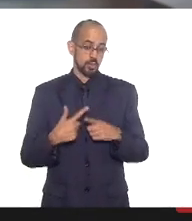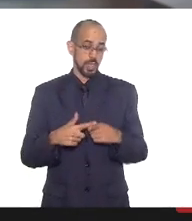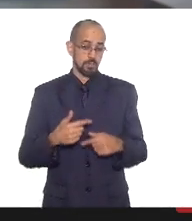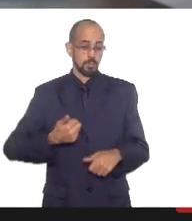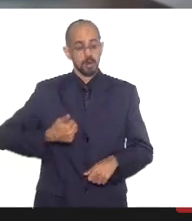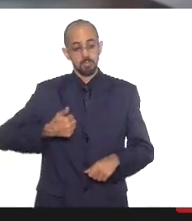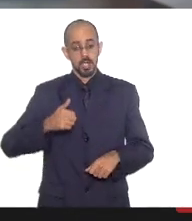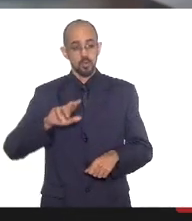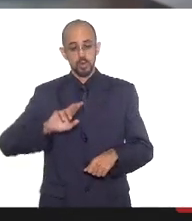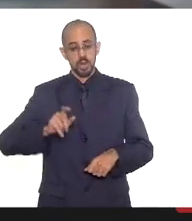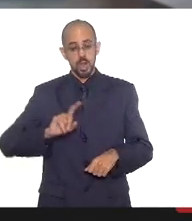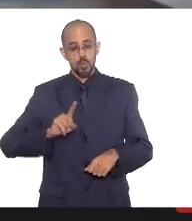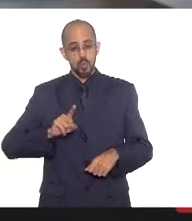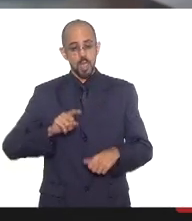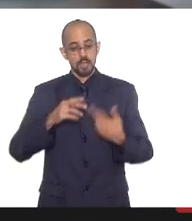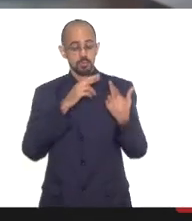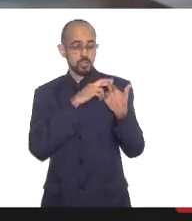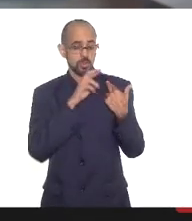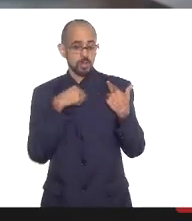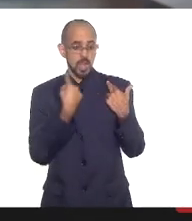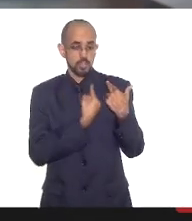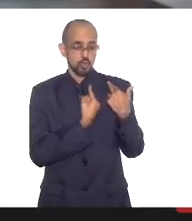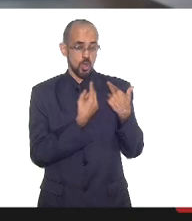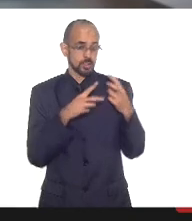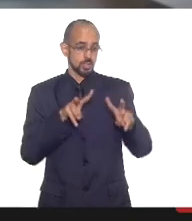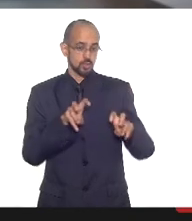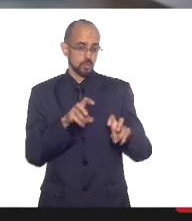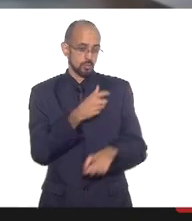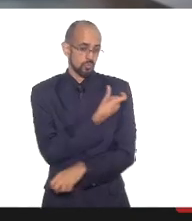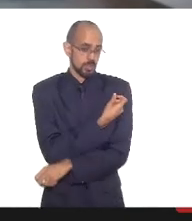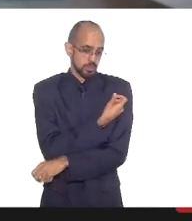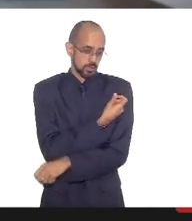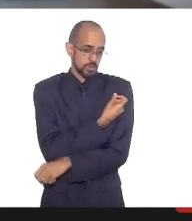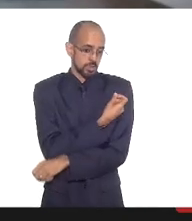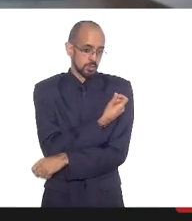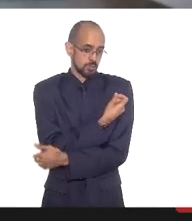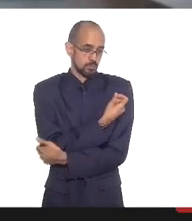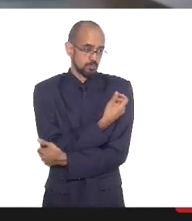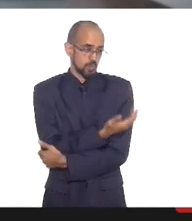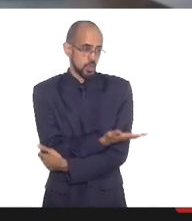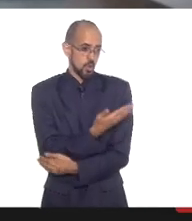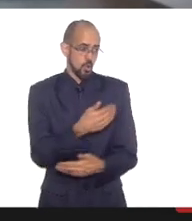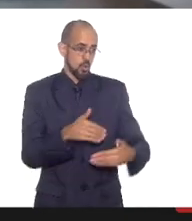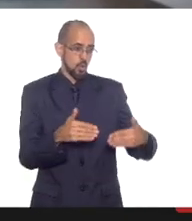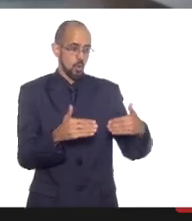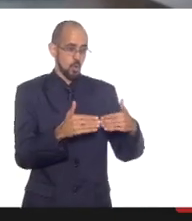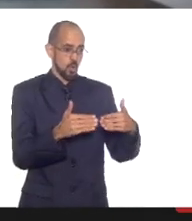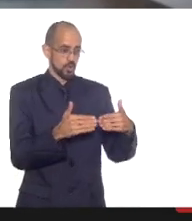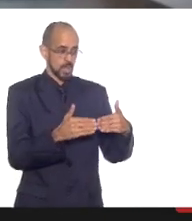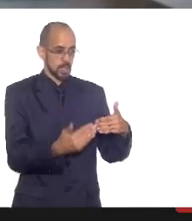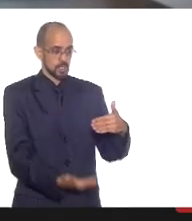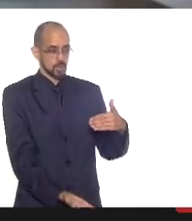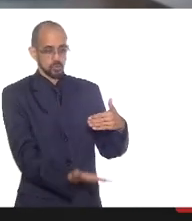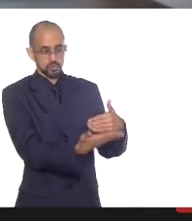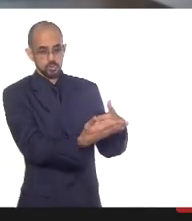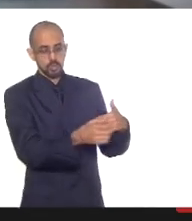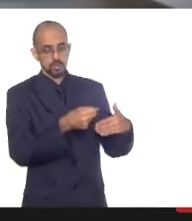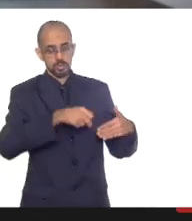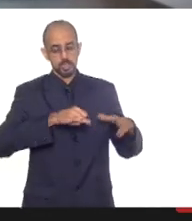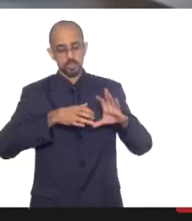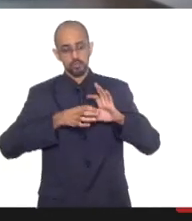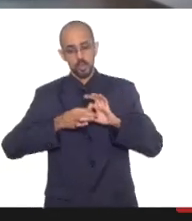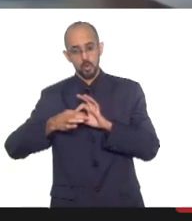responsabilidade dela posição de vacinas concordo inteiramente com o lago detalhe se a gente tivesse encerrar o outro